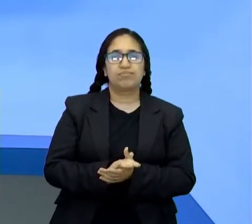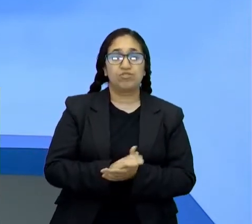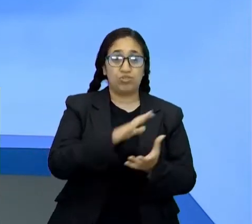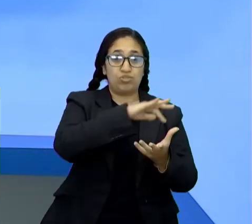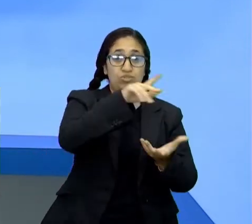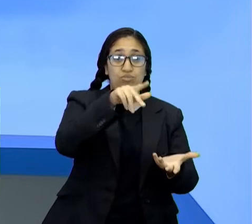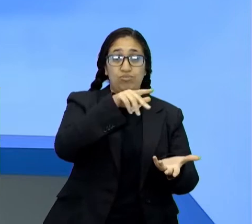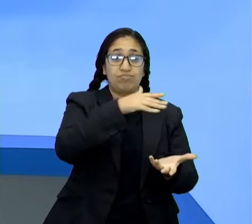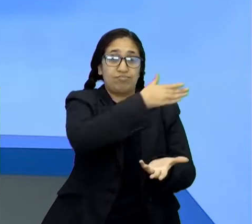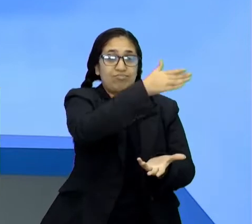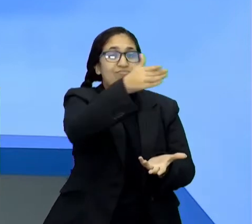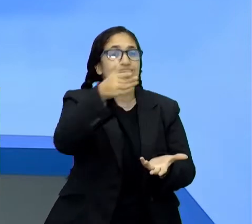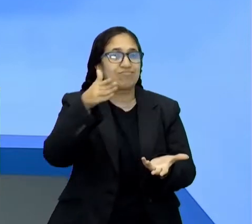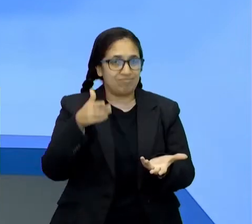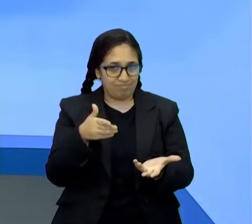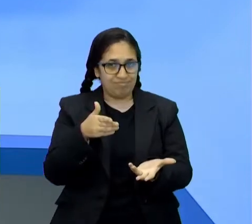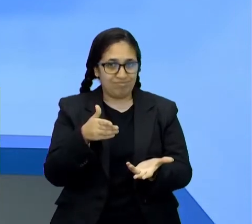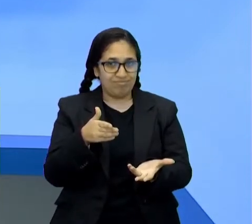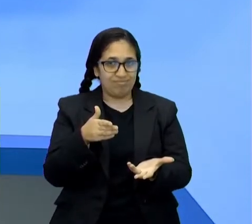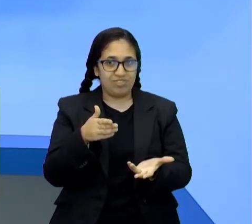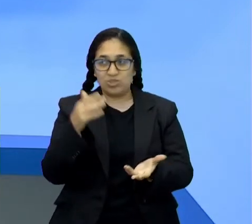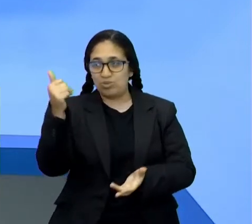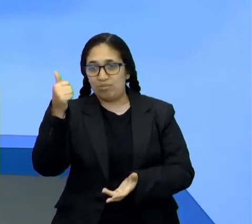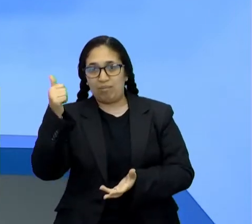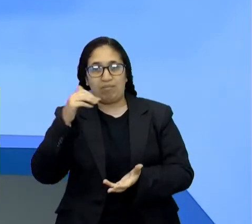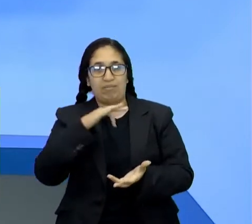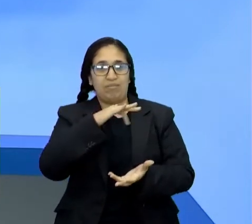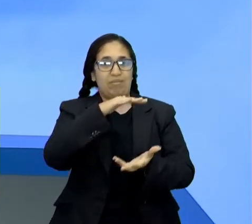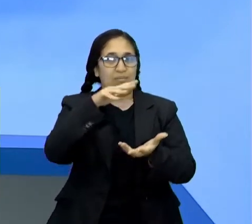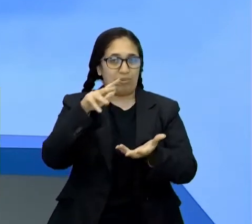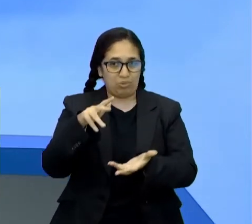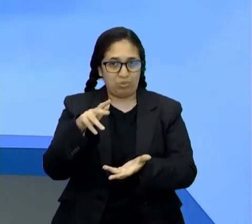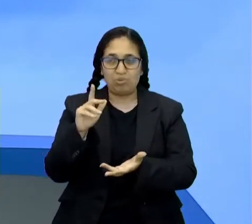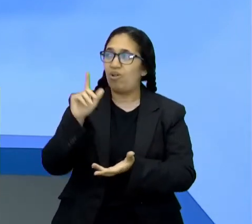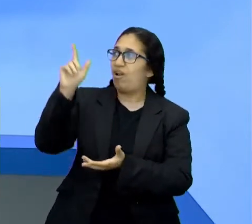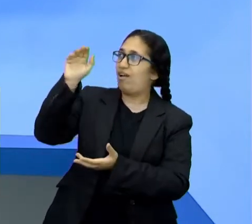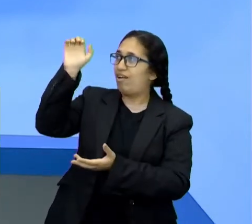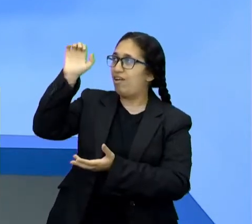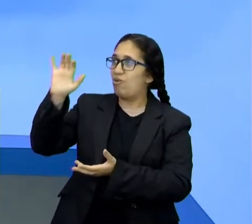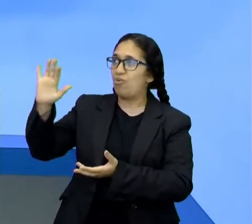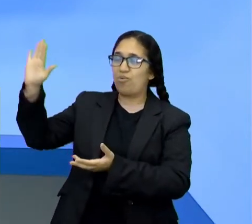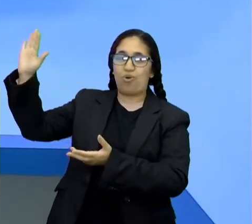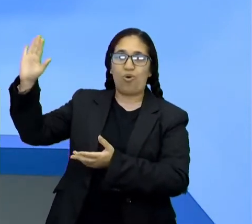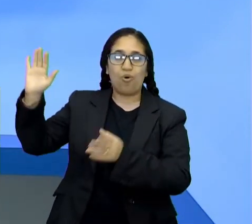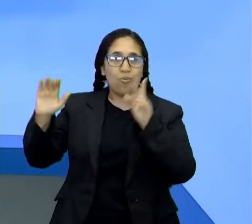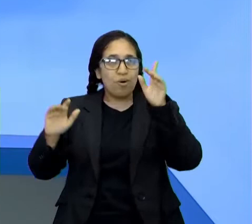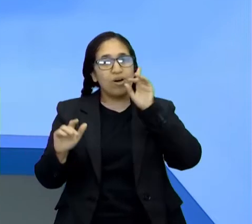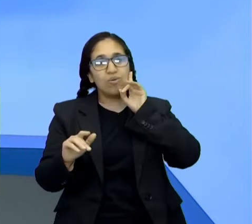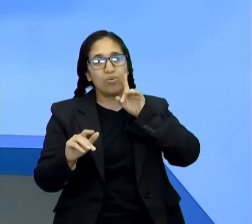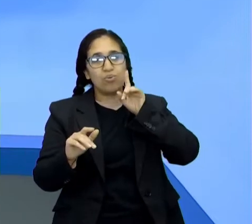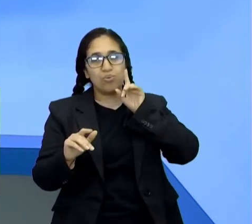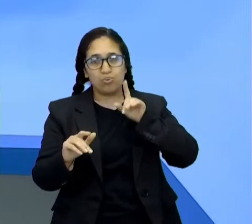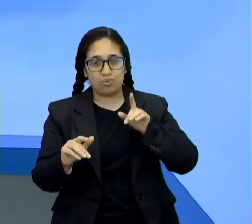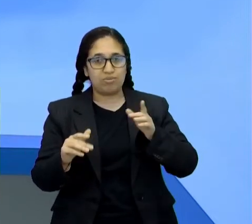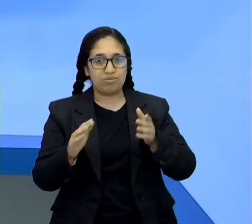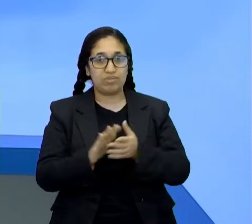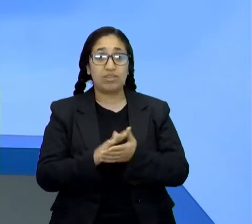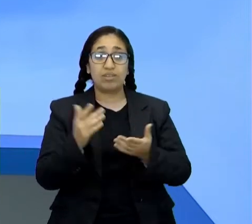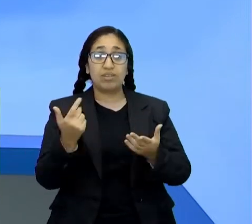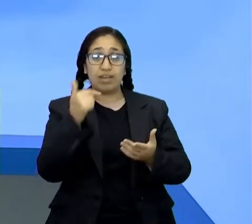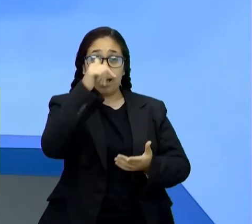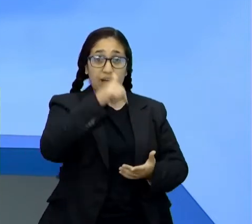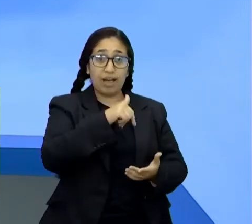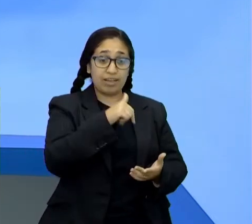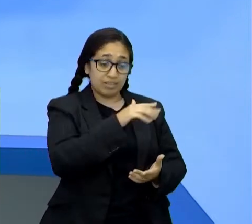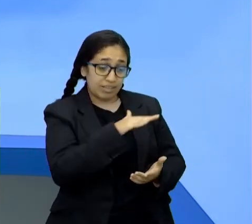internacionais. Falava, não, o que acontecia no primeiro mundo, entre aspas, né? Na Europa, nos Estados Unidos, é o que interessava, ignorando tudo o que se